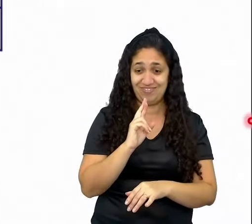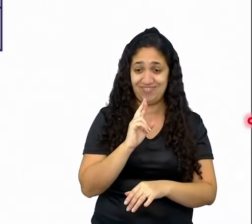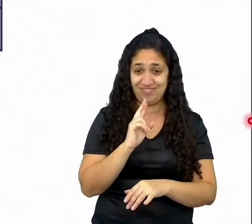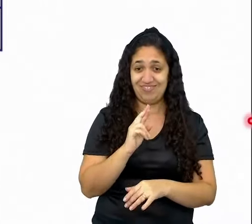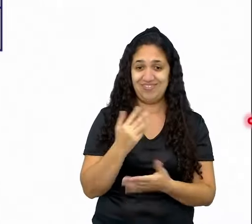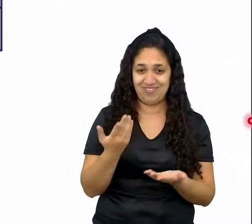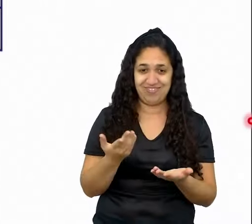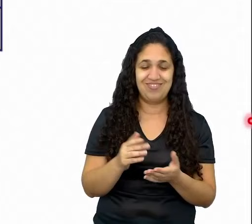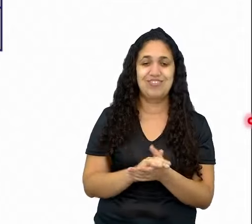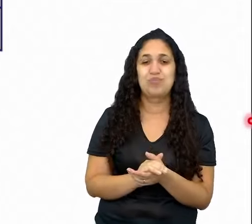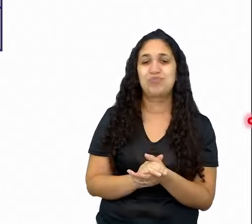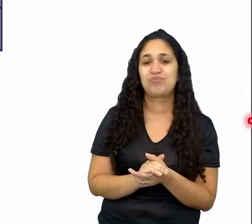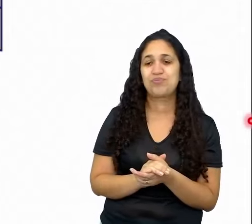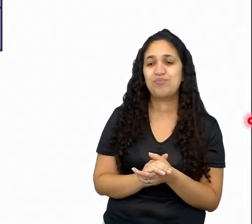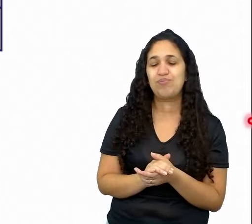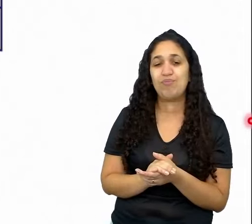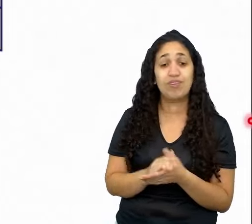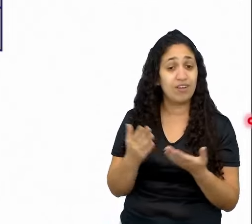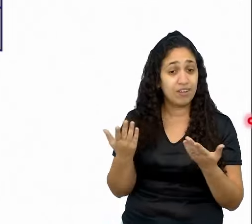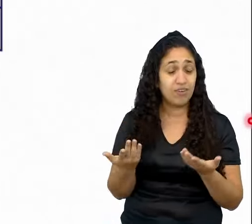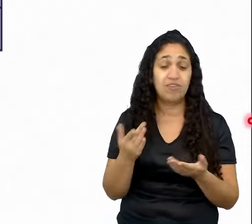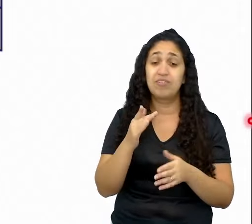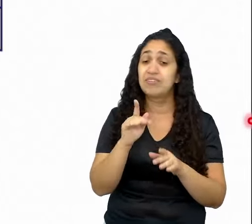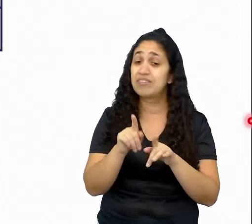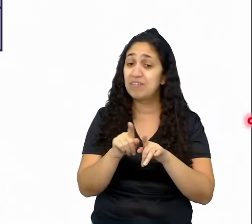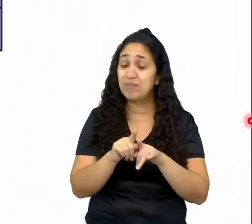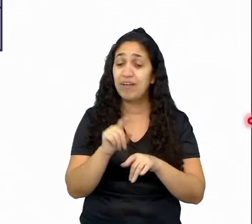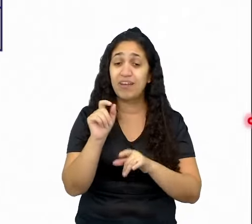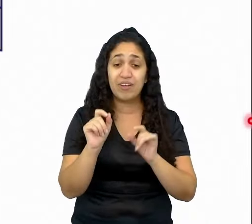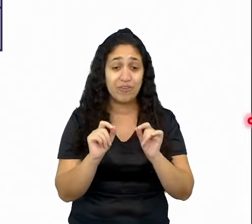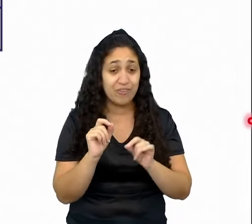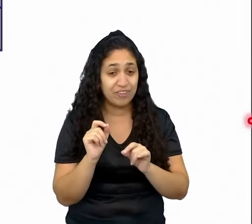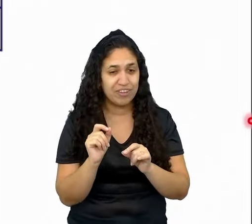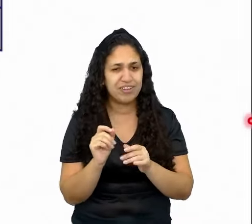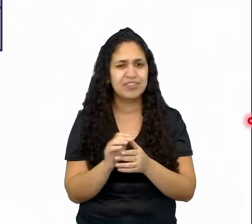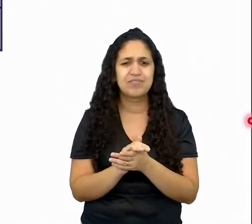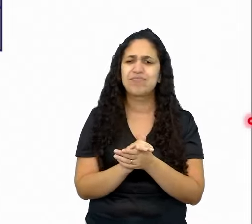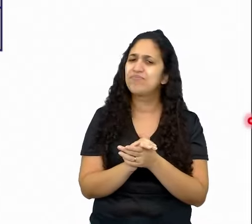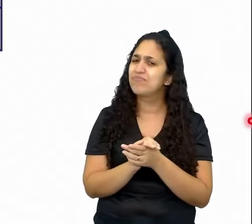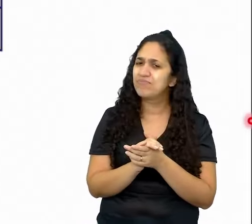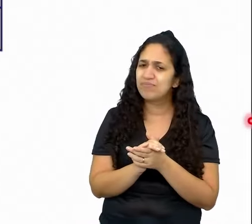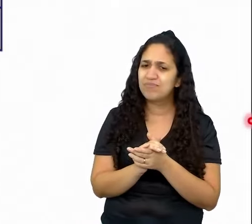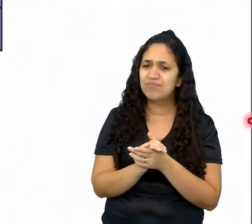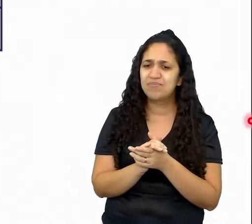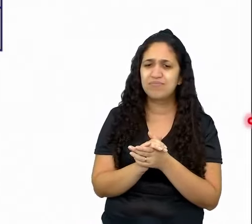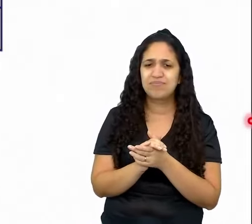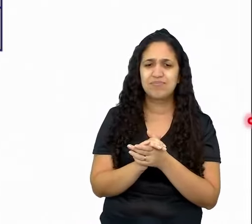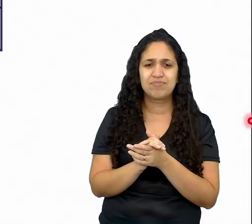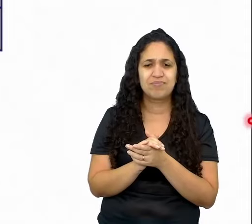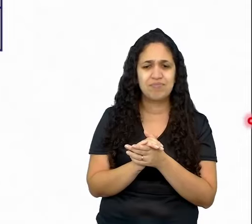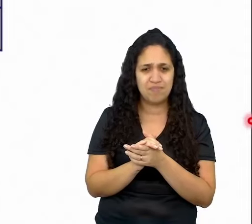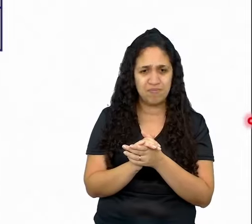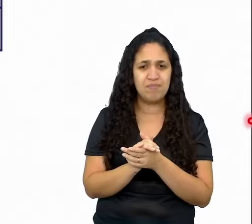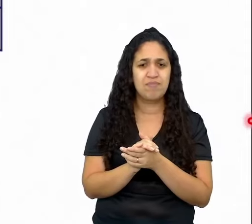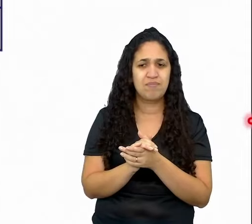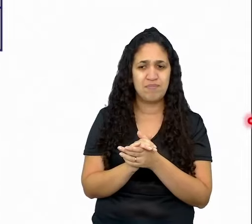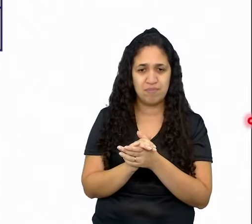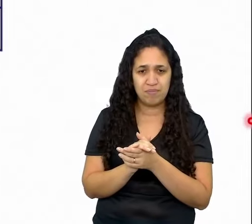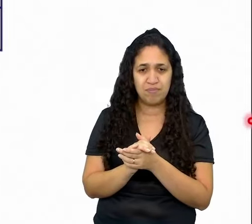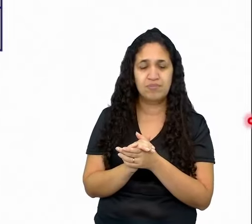sobre isso, né? O quanto a gente também pode independentemente ir buscar. Mas aí os alunos precisam da